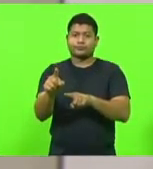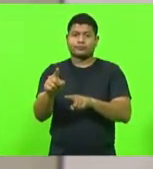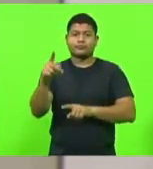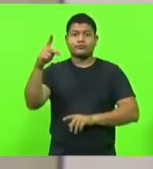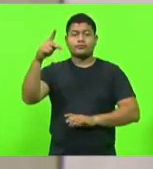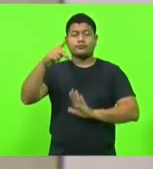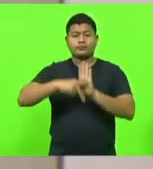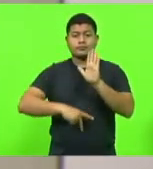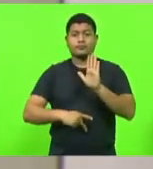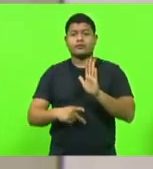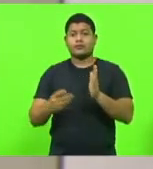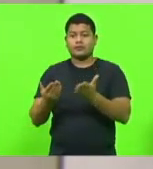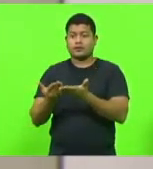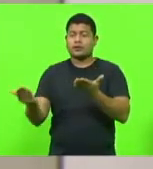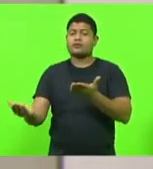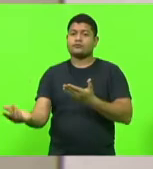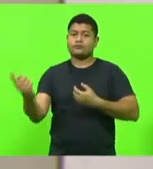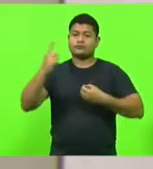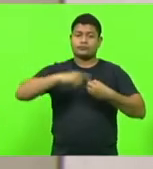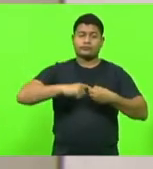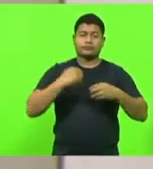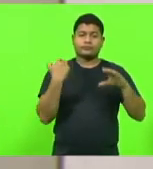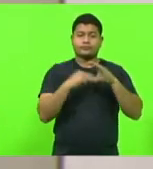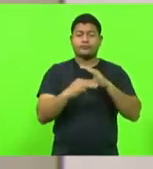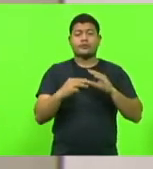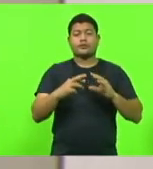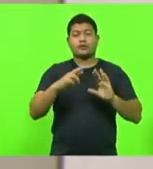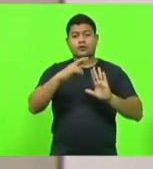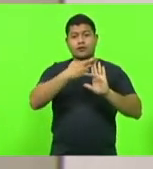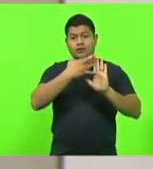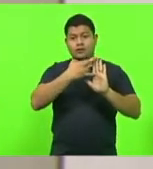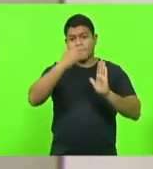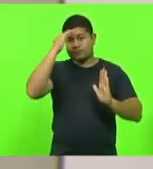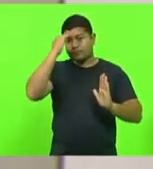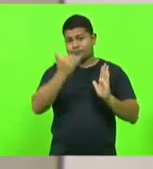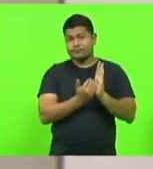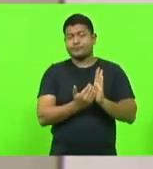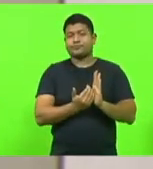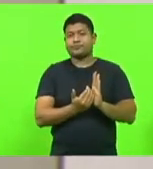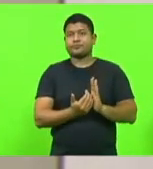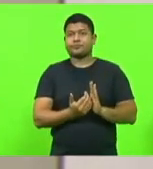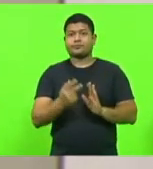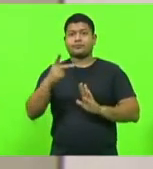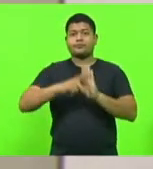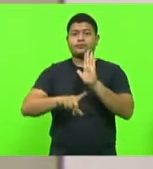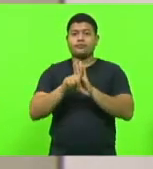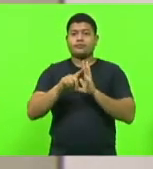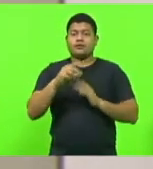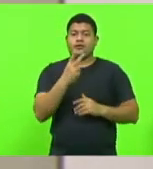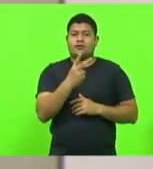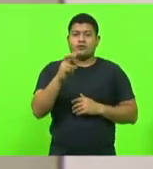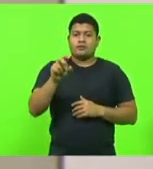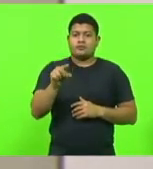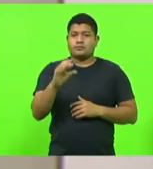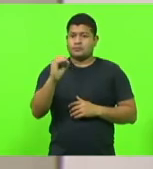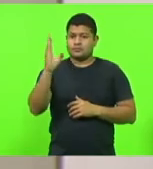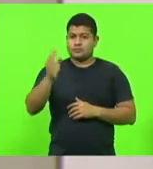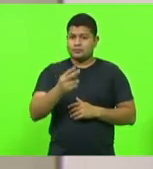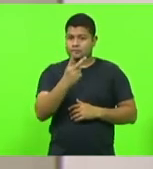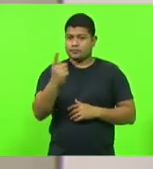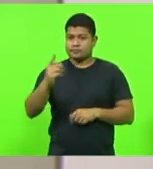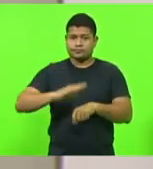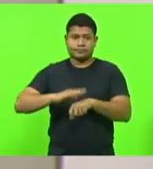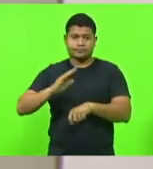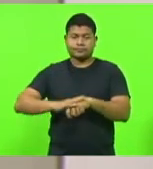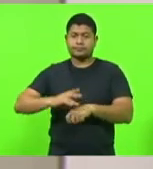seguintes matérias e que as mesmas terão seu encaminhamento conforme determina o regimento interno. Projeto de Lei 25.0/2021, autor